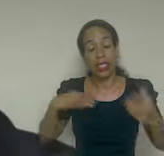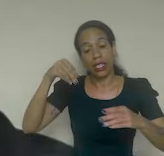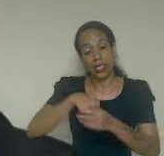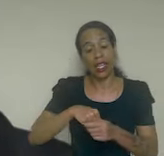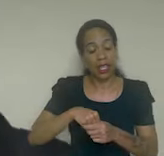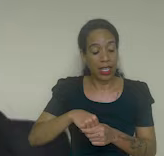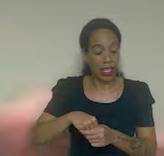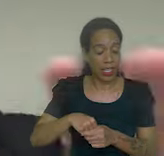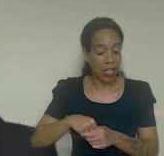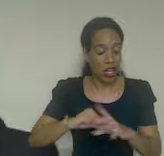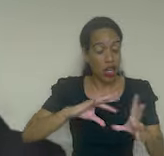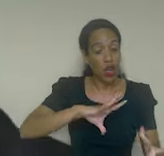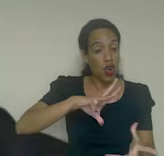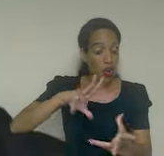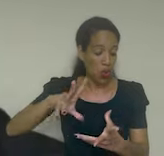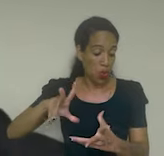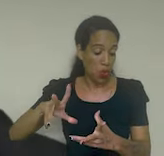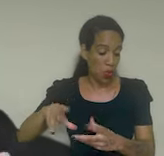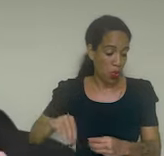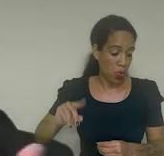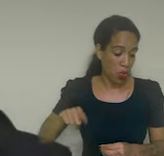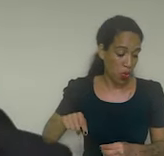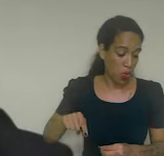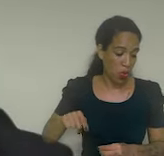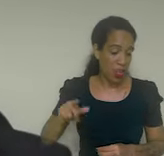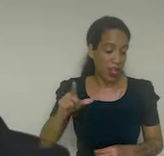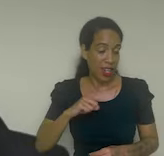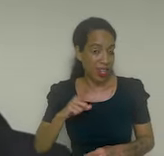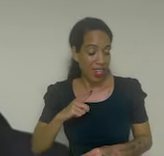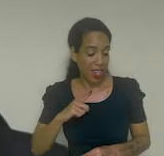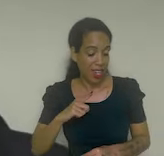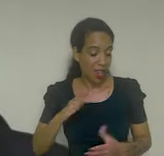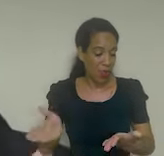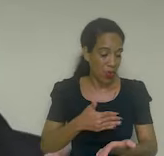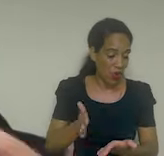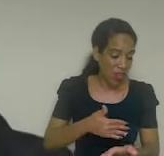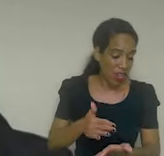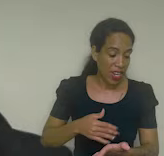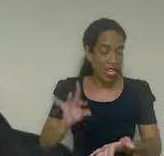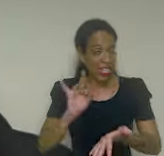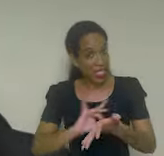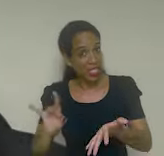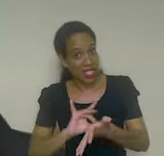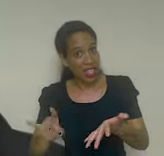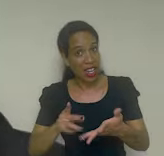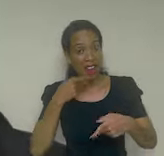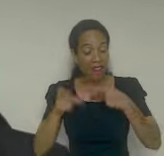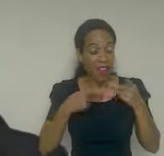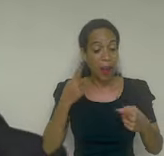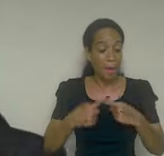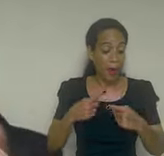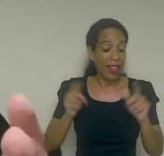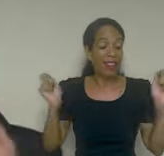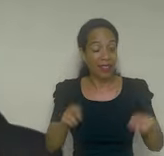dentro desse mundo da docência, do livro dos escritos, da narrativa, porque